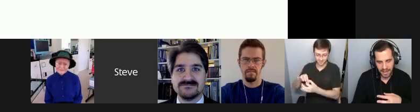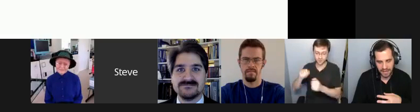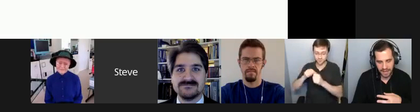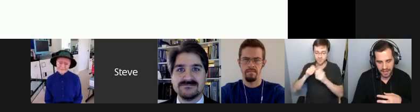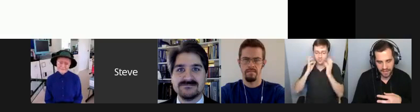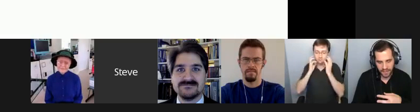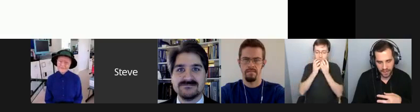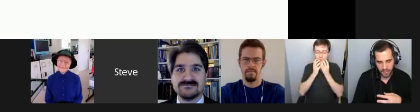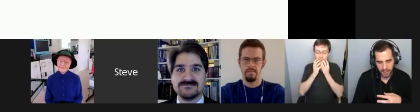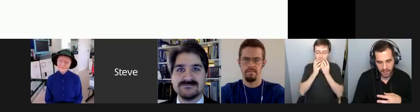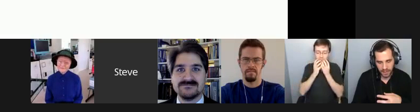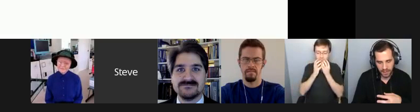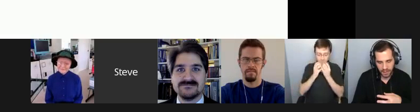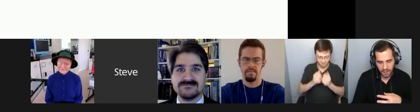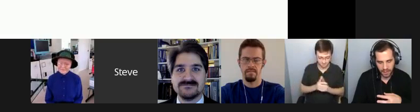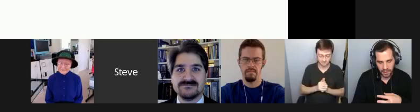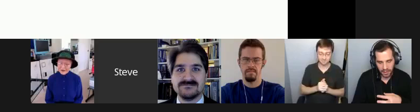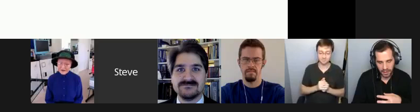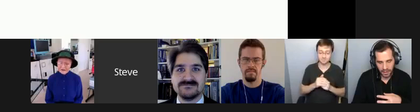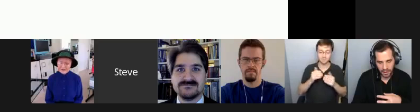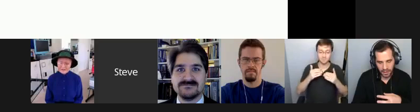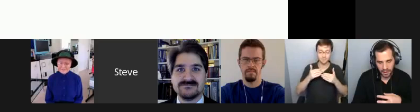ele sinaliza dessa forma.